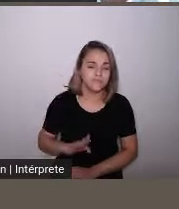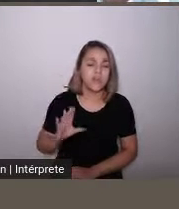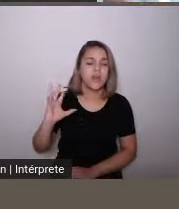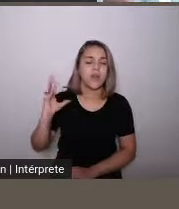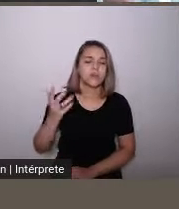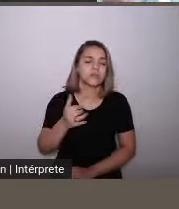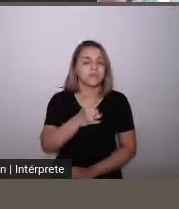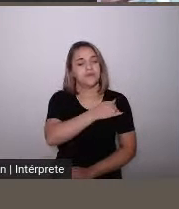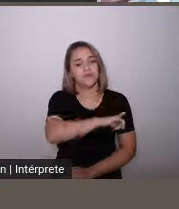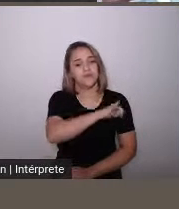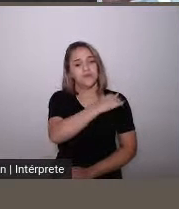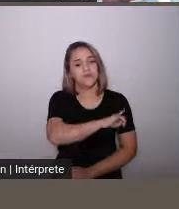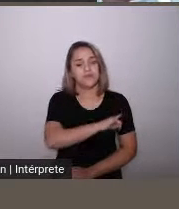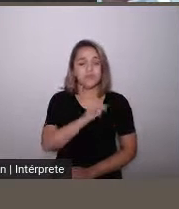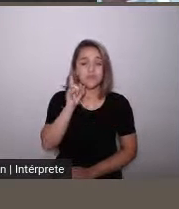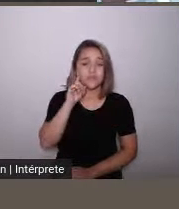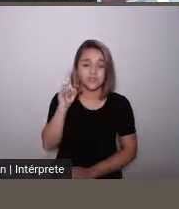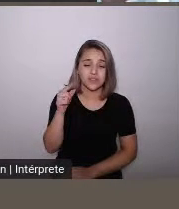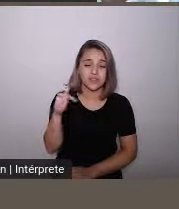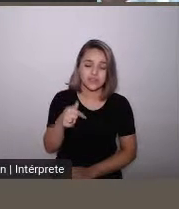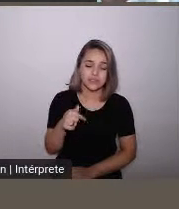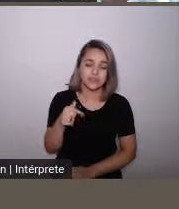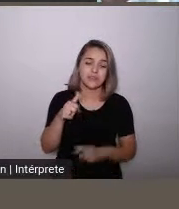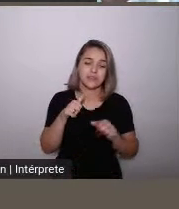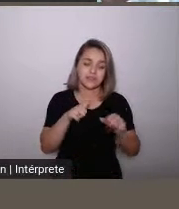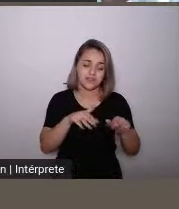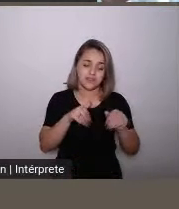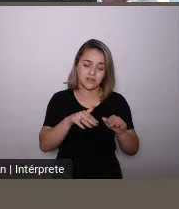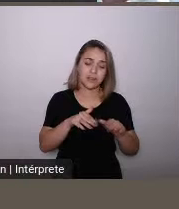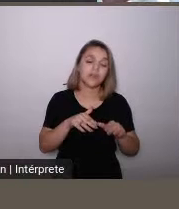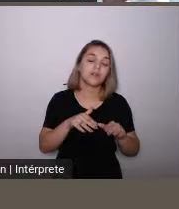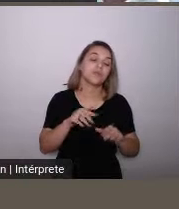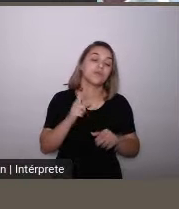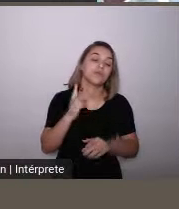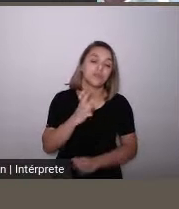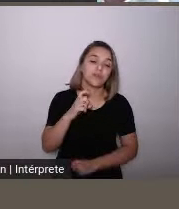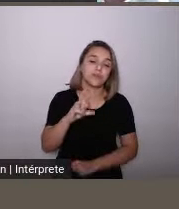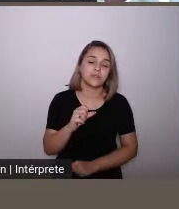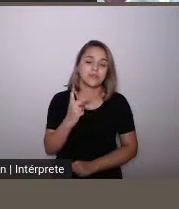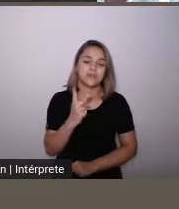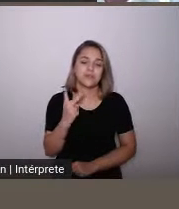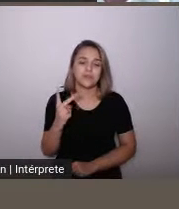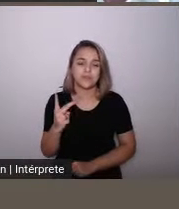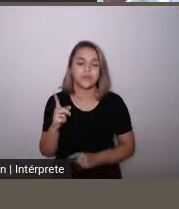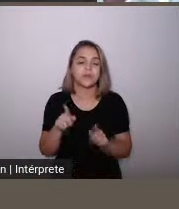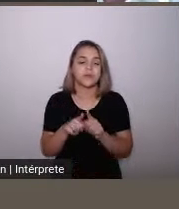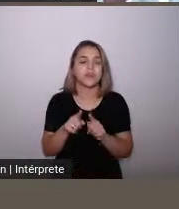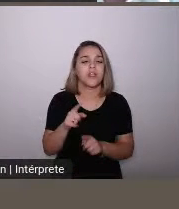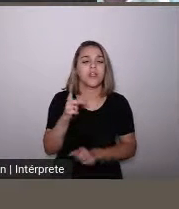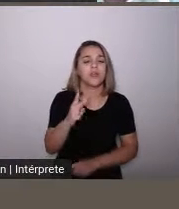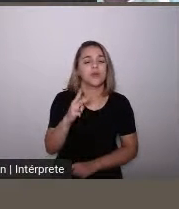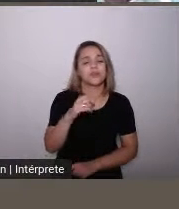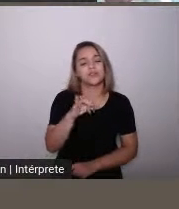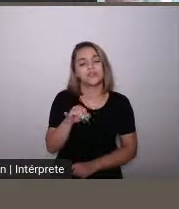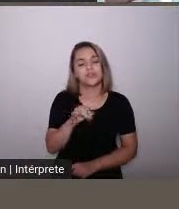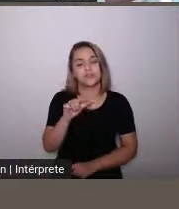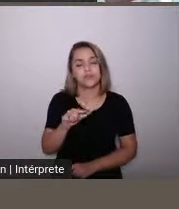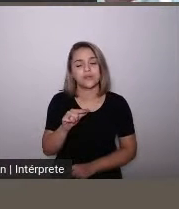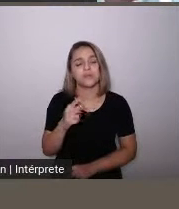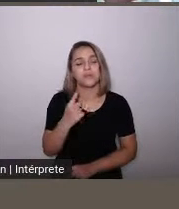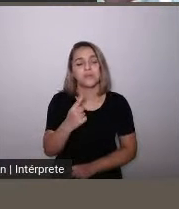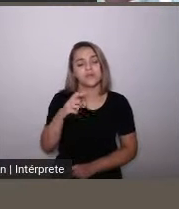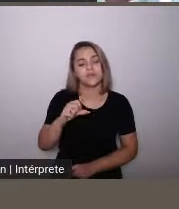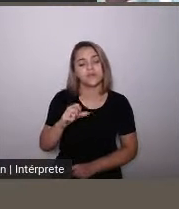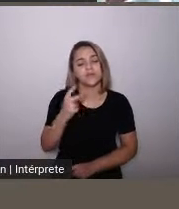de setembro de 22 e 2 de julho de 23. Armando Pamplona, em particular, teve papel destacado